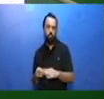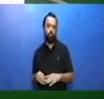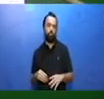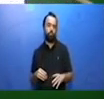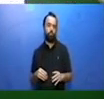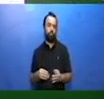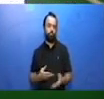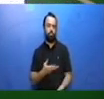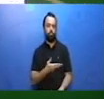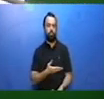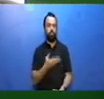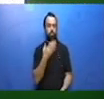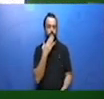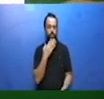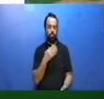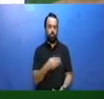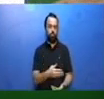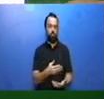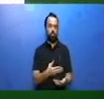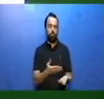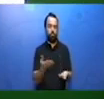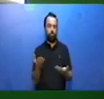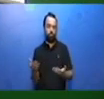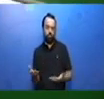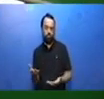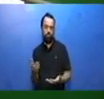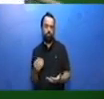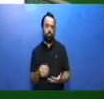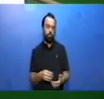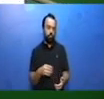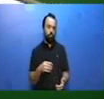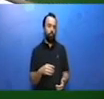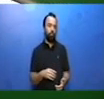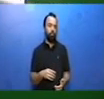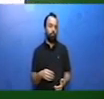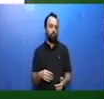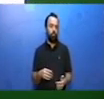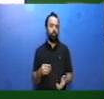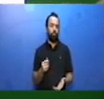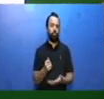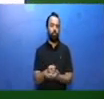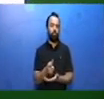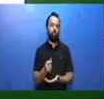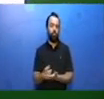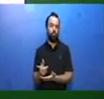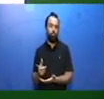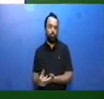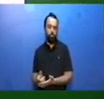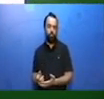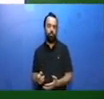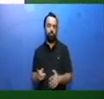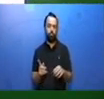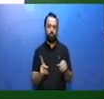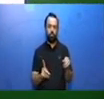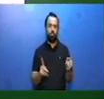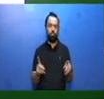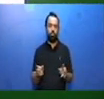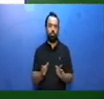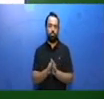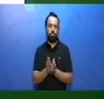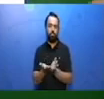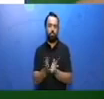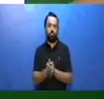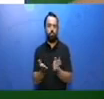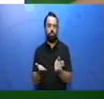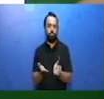públicos. As moradias são vendidas à população de baixa renda por um valor que eles podem pagar. Eles são os